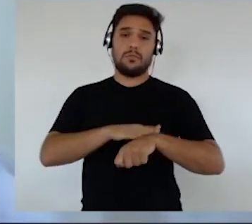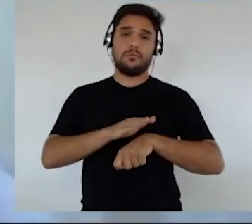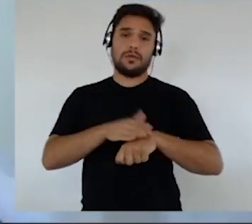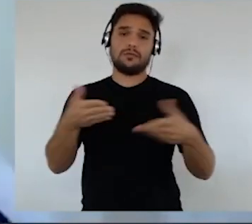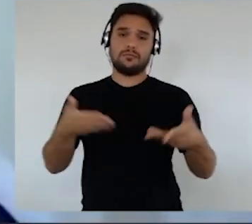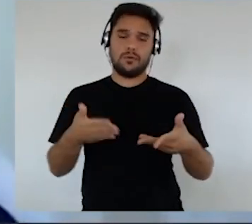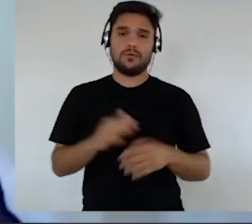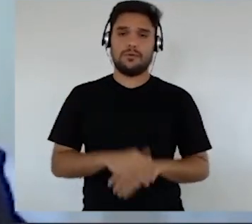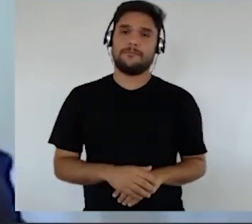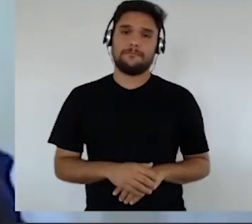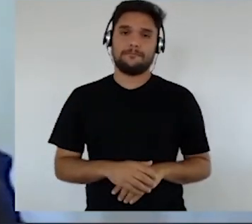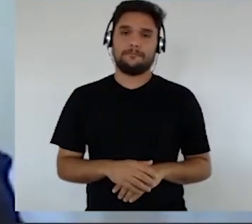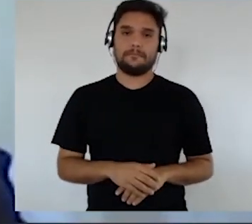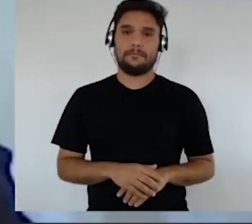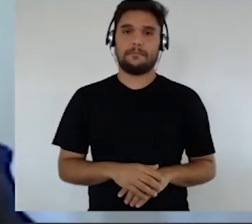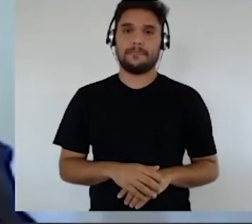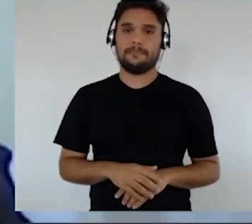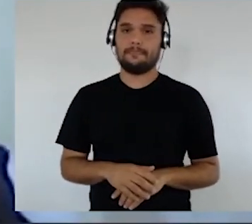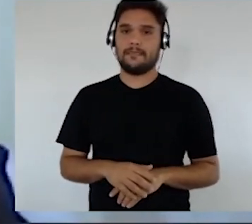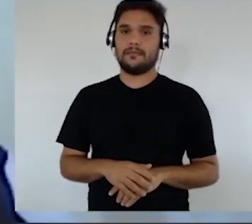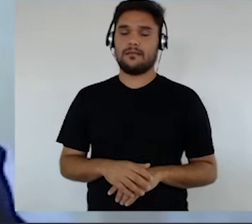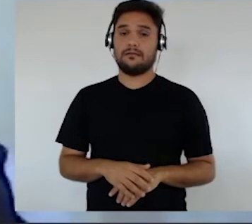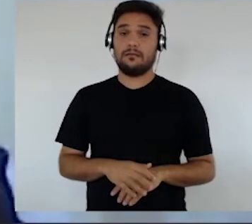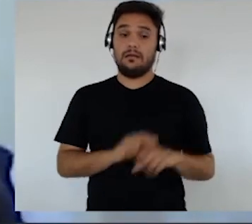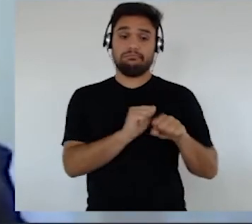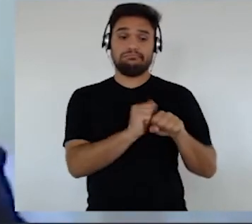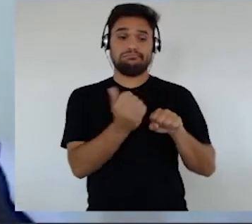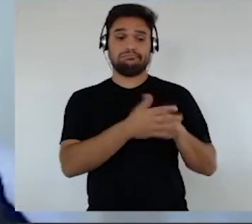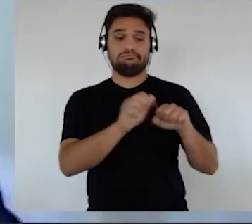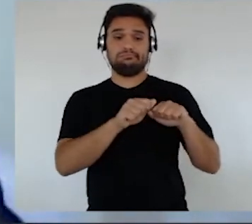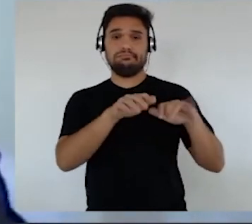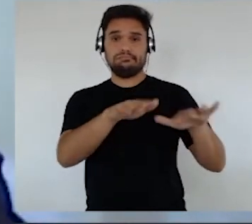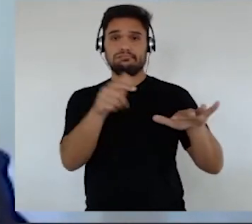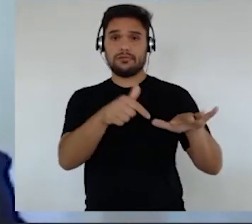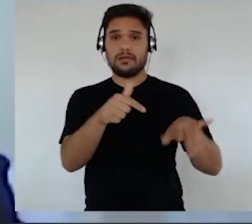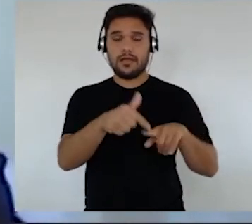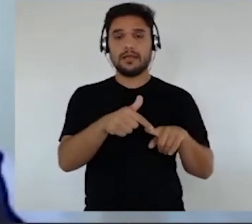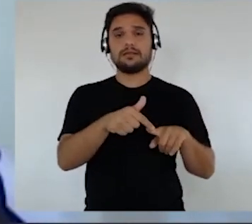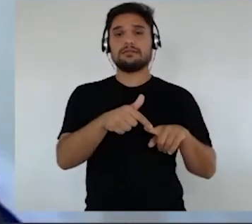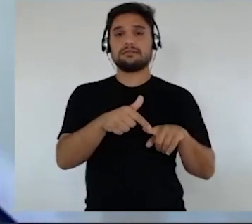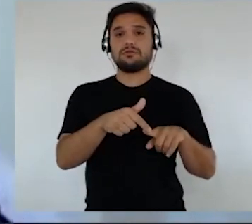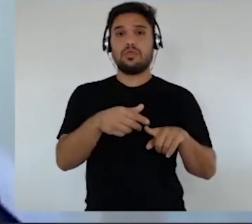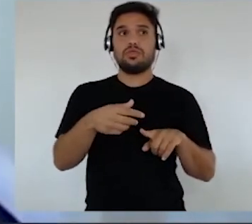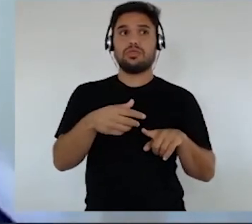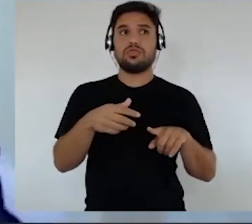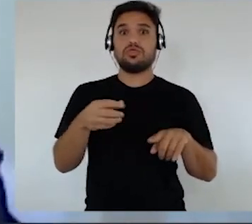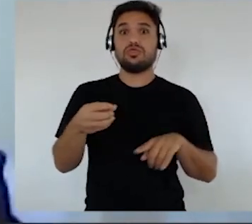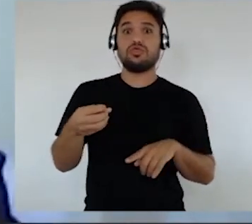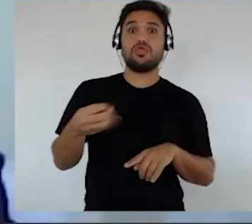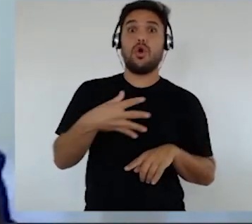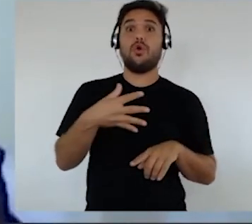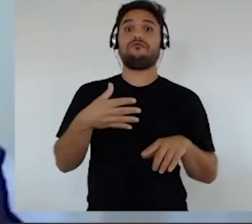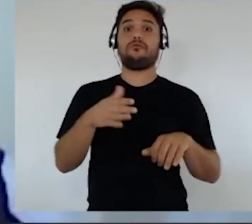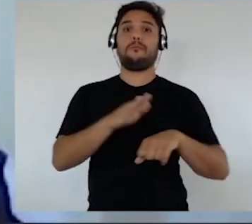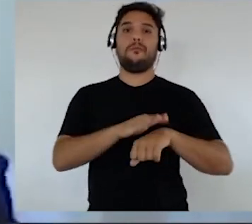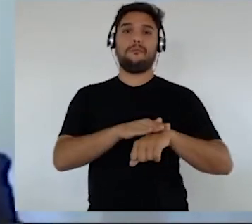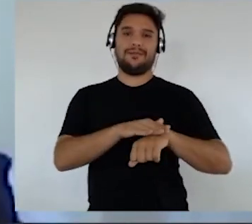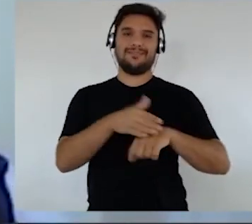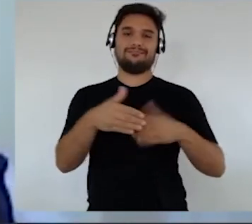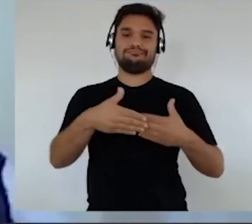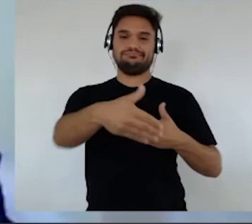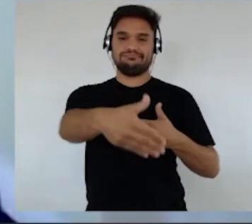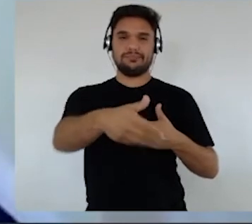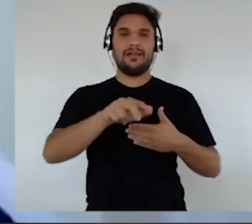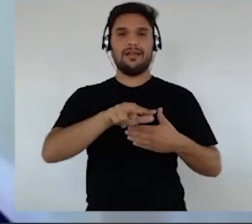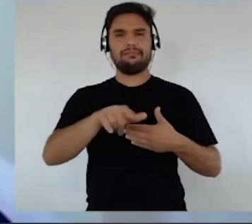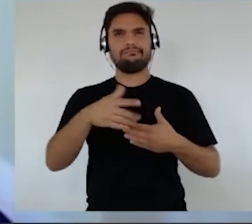nós vivemos. A pandemia, esse novo momento, ele nos